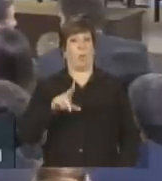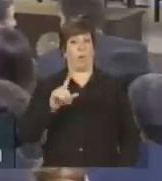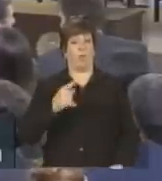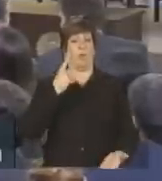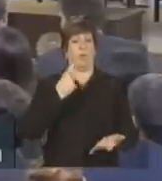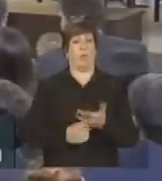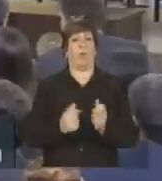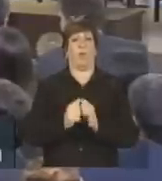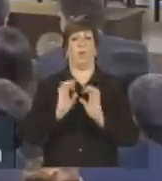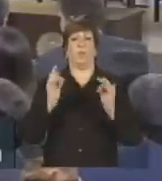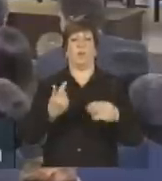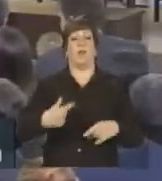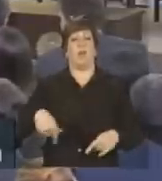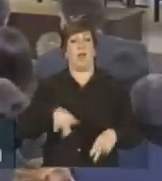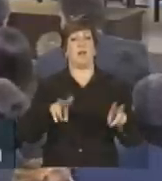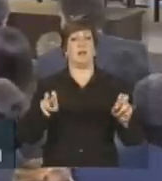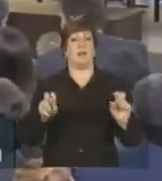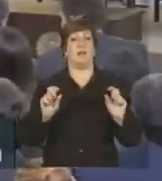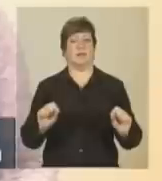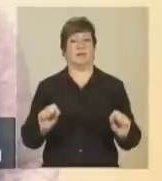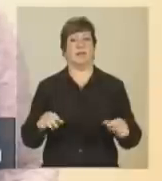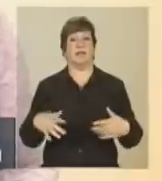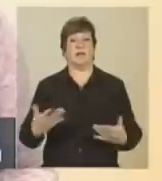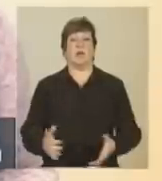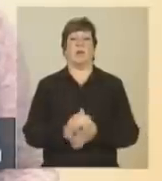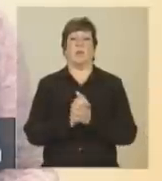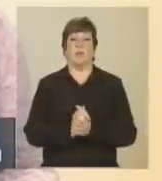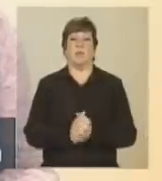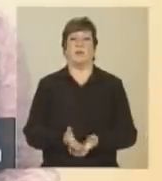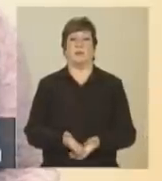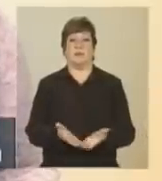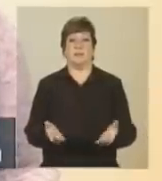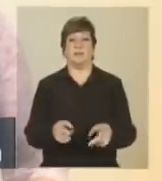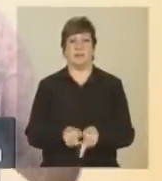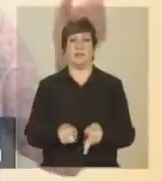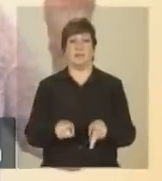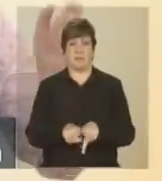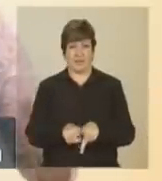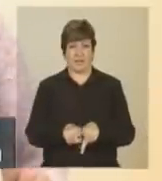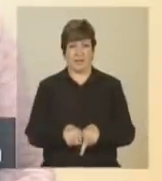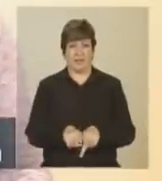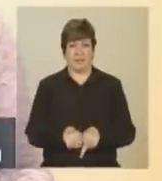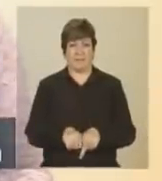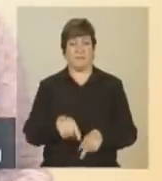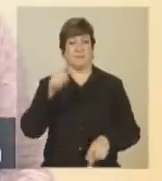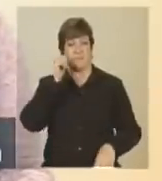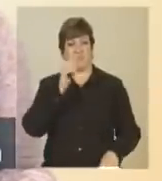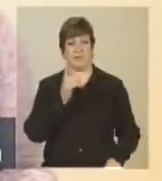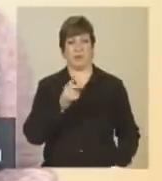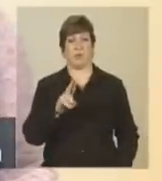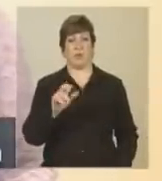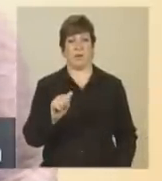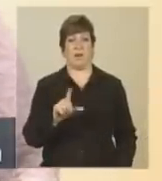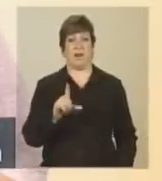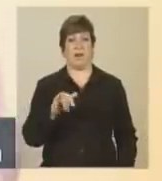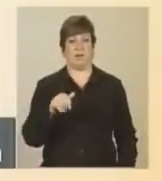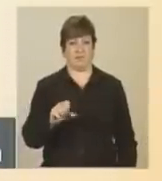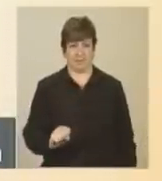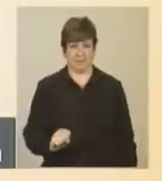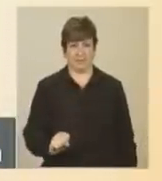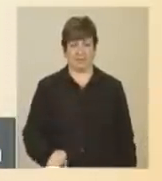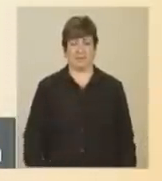essas questões. Então, ao cumprimentar também a doutora Laís